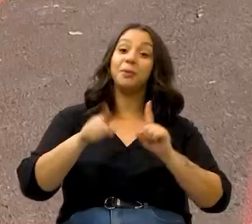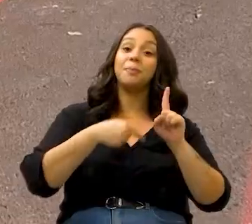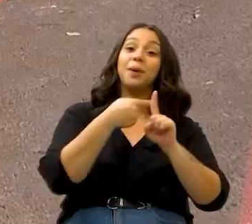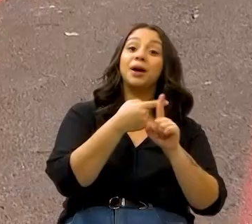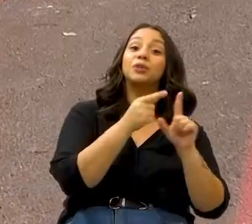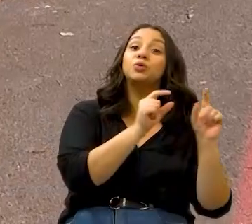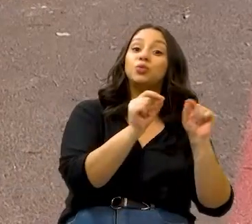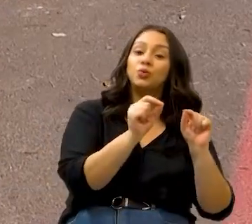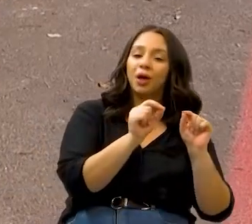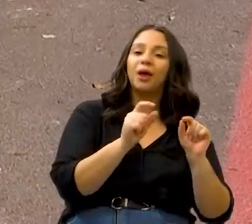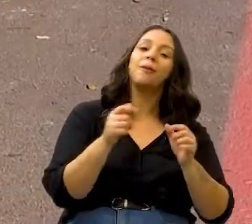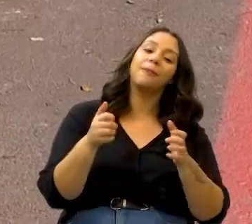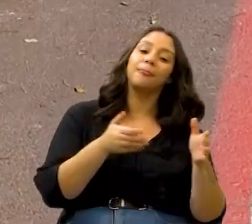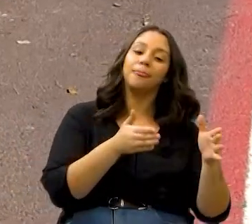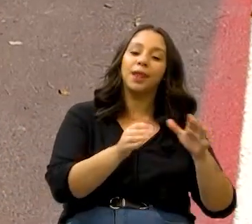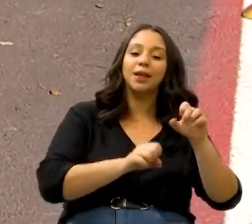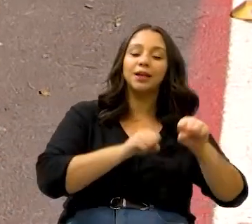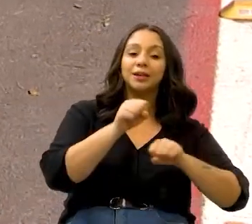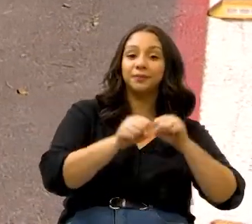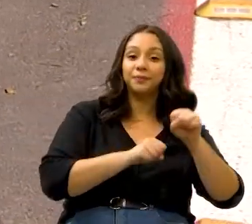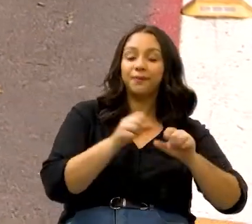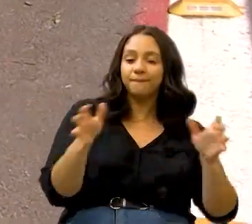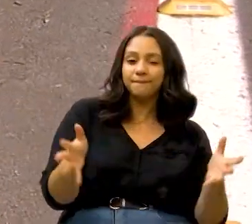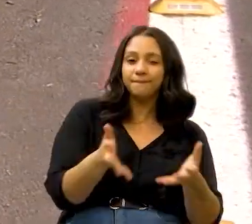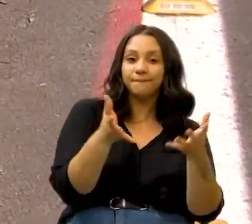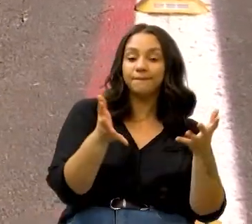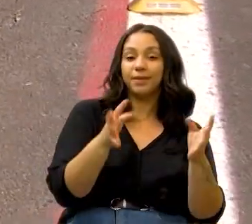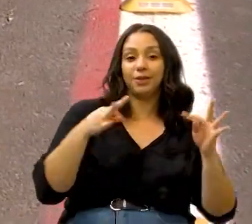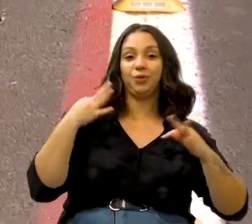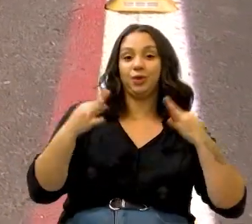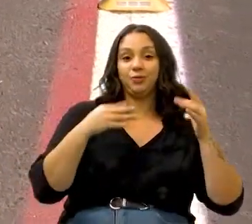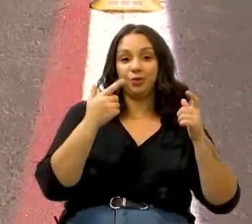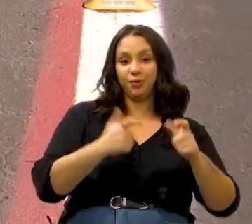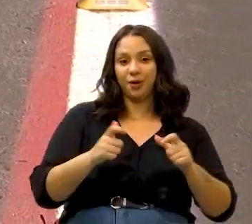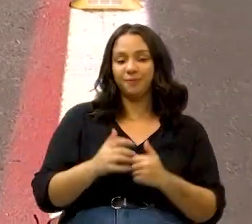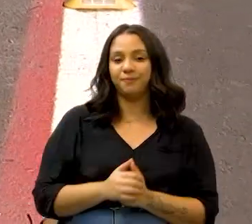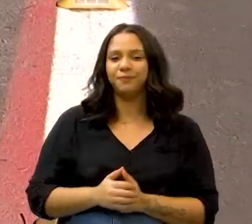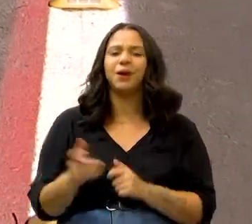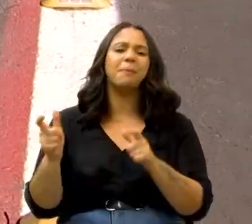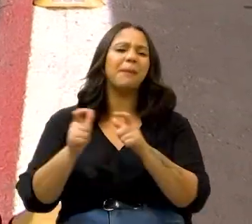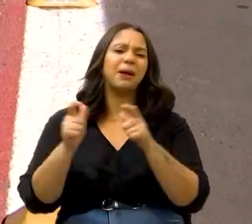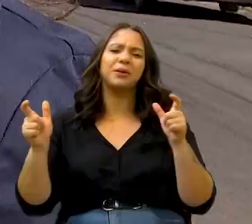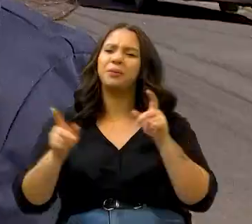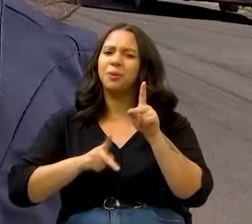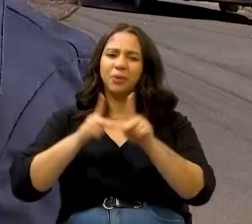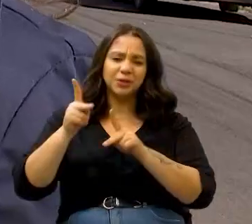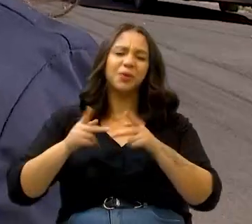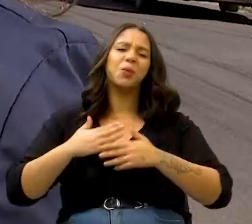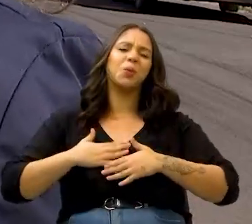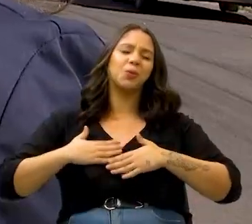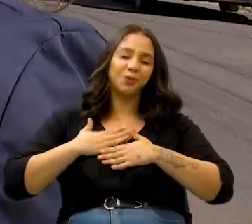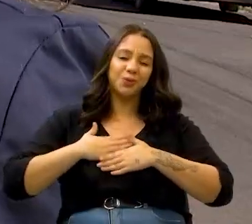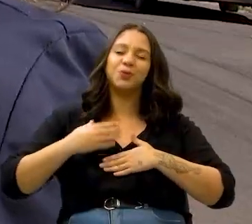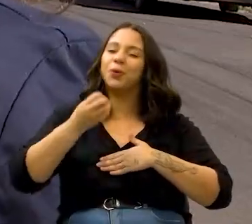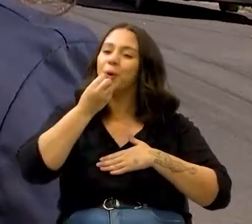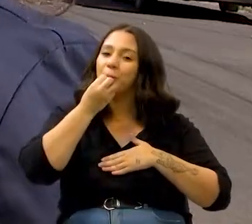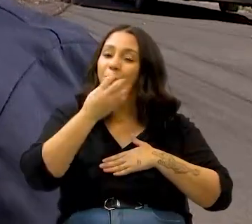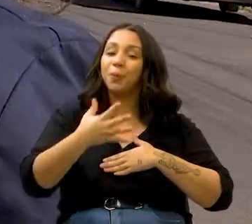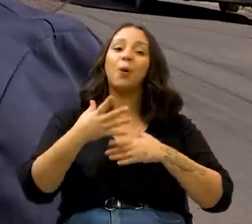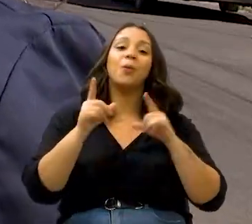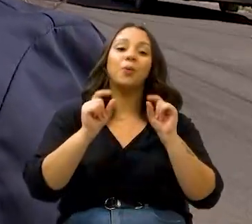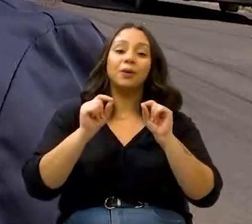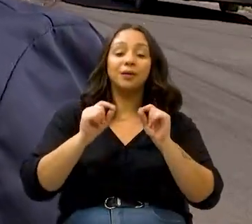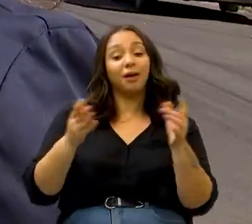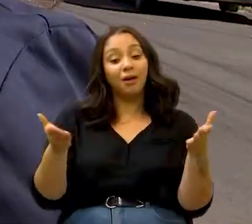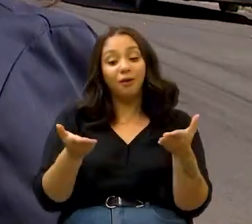do Lazer isso porque a ciclovia pode ajudar a fomentar o turismo na região a maioria da população gostou tá sendo muito